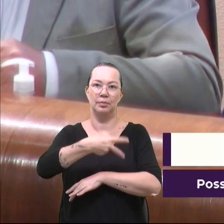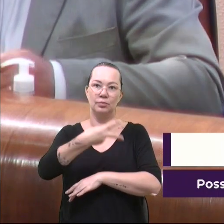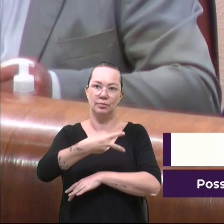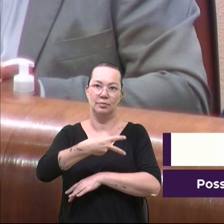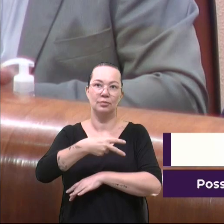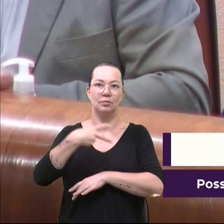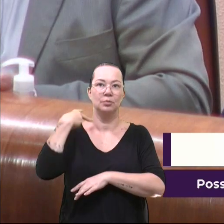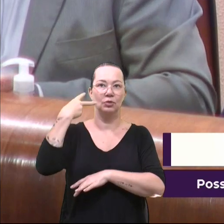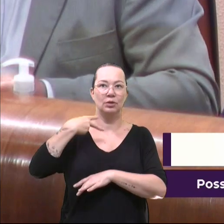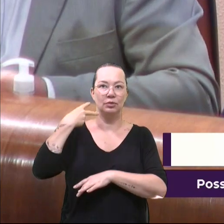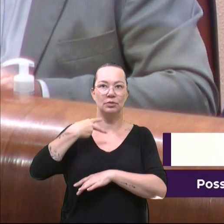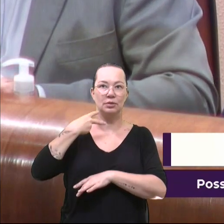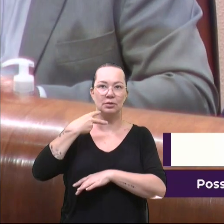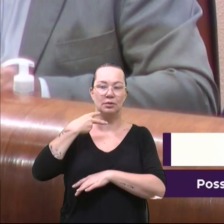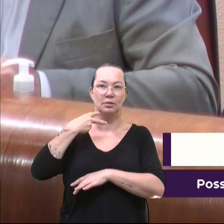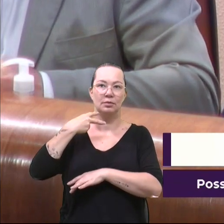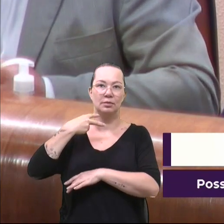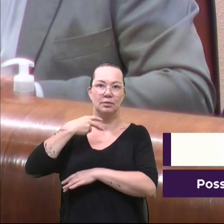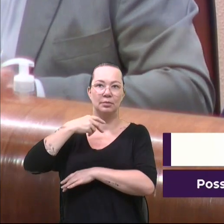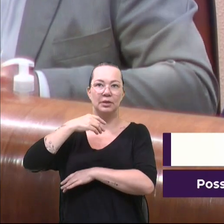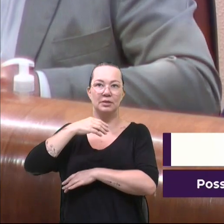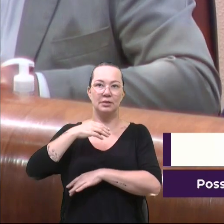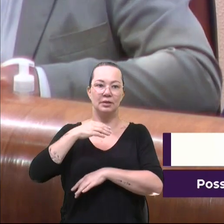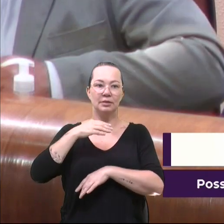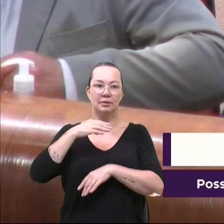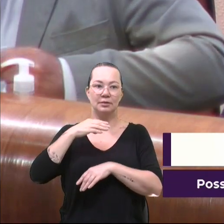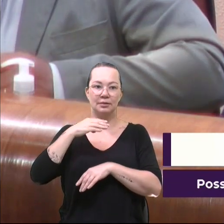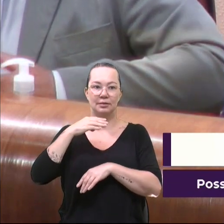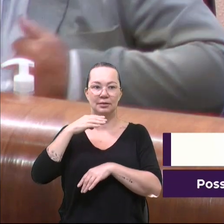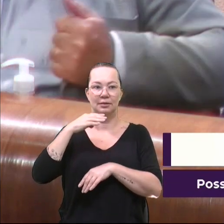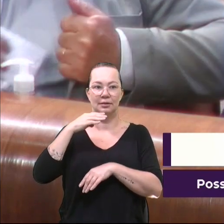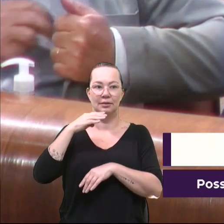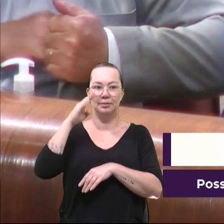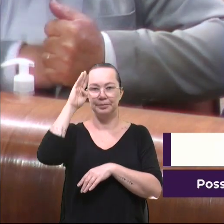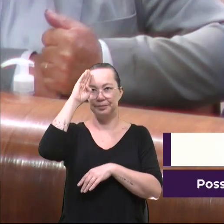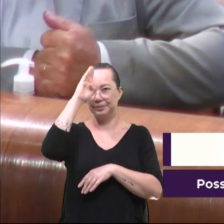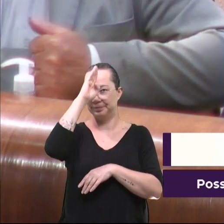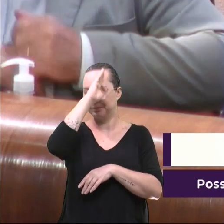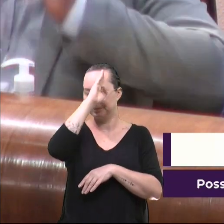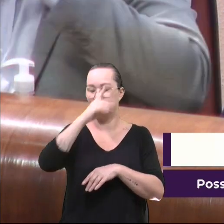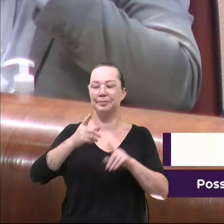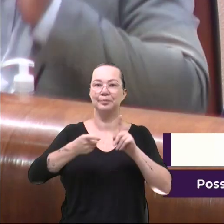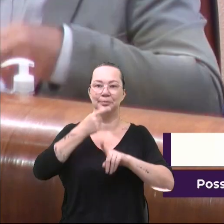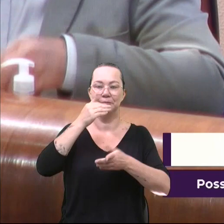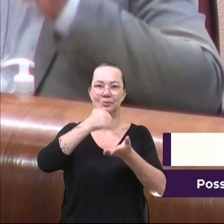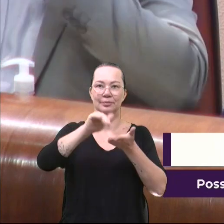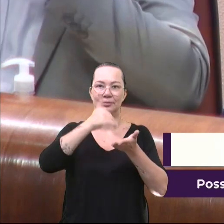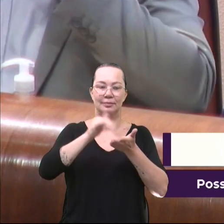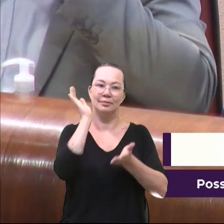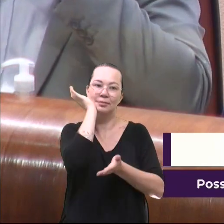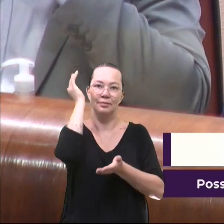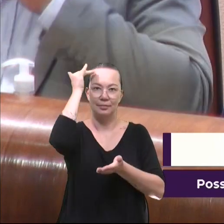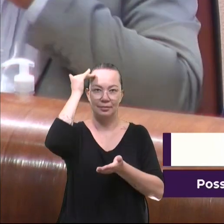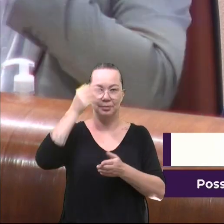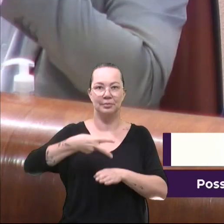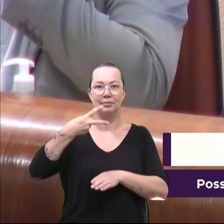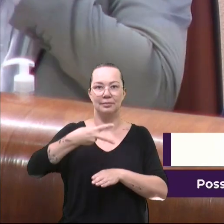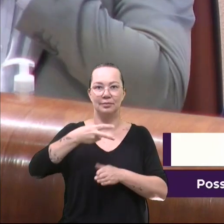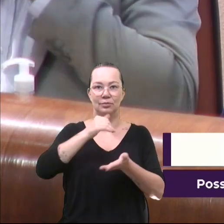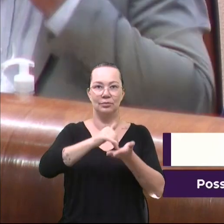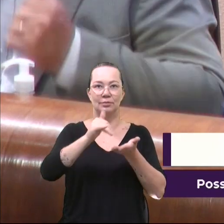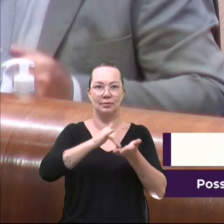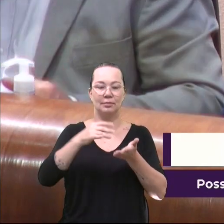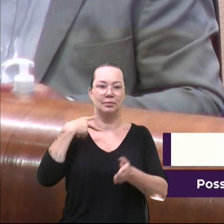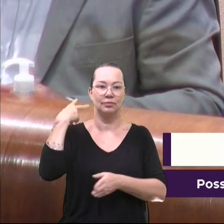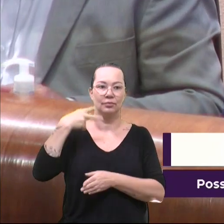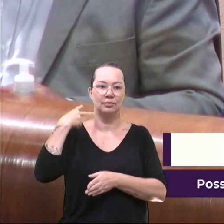Bressan. Segundo vice-presidente, vereador Renato José Ferreira de Oliveira. Primeiro secretário, vereador Felipe Gremmelmaier. E segundo secretário,